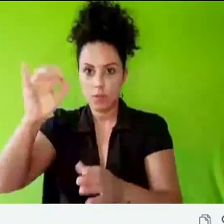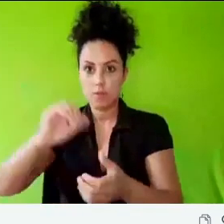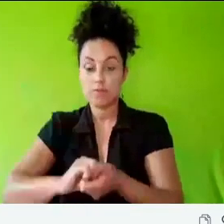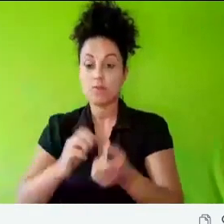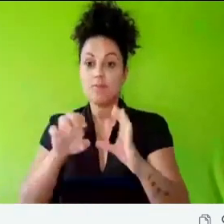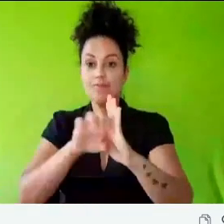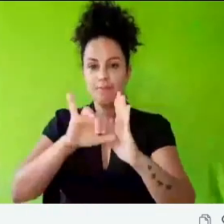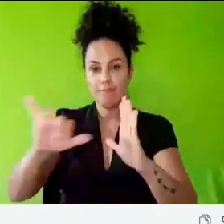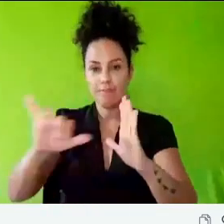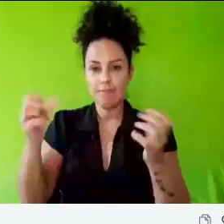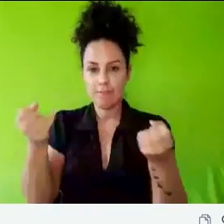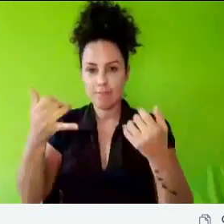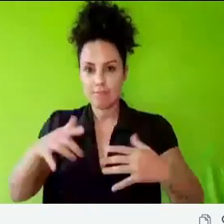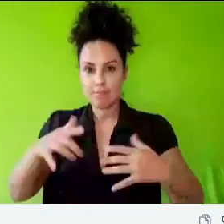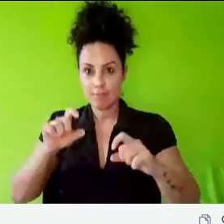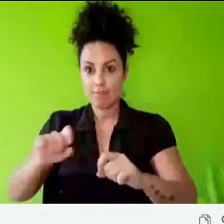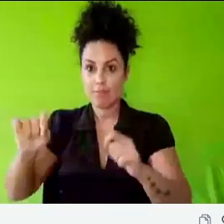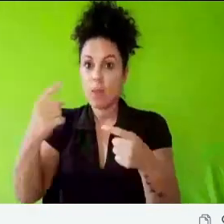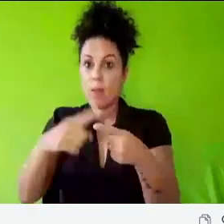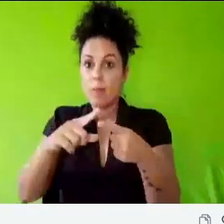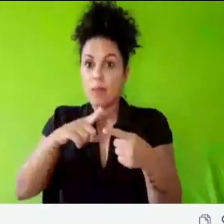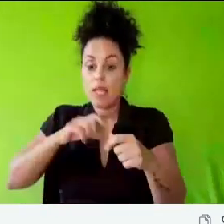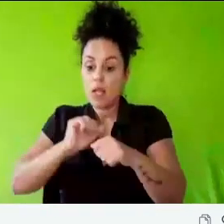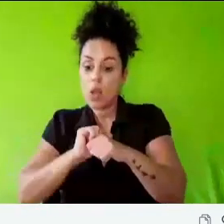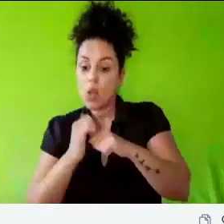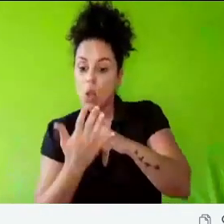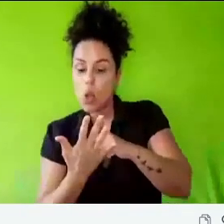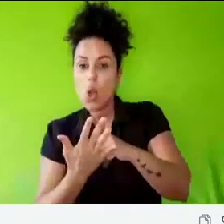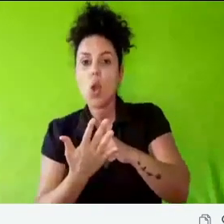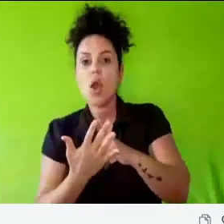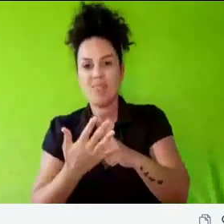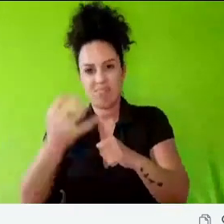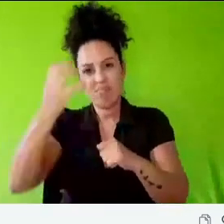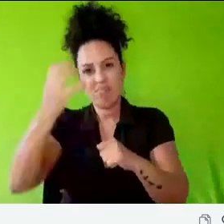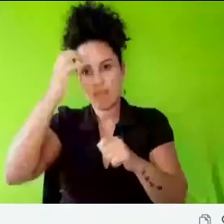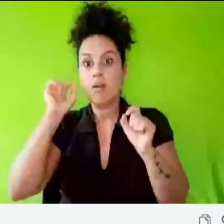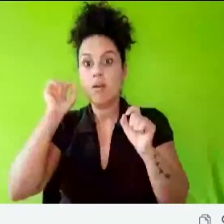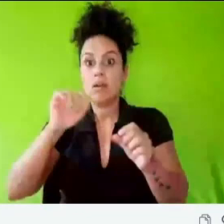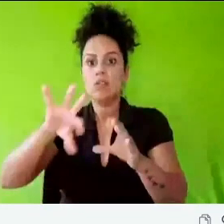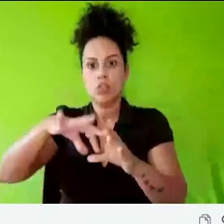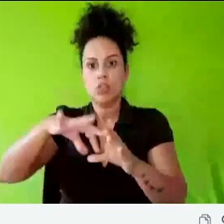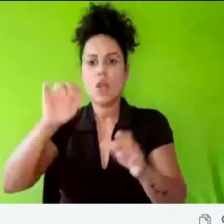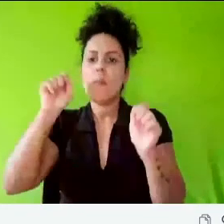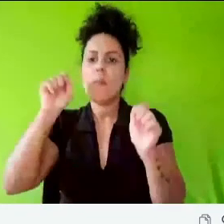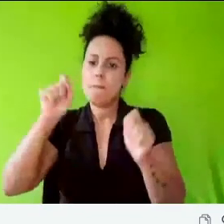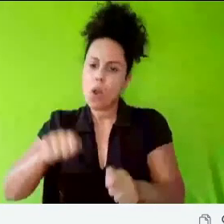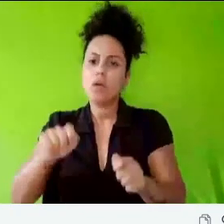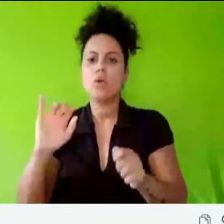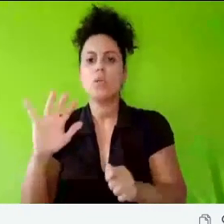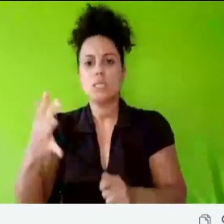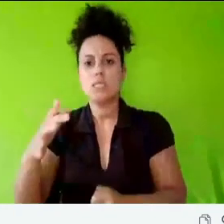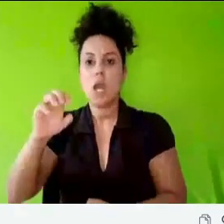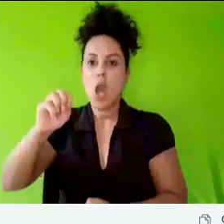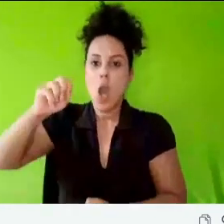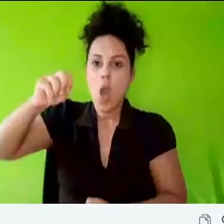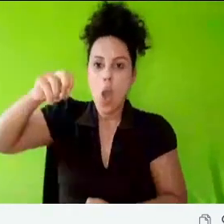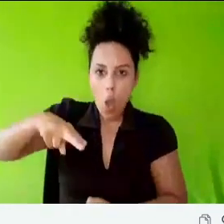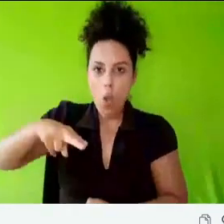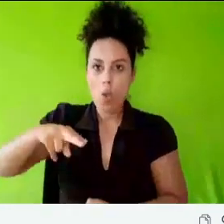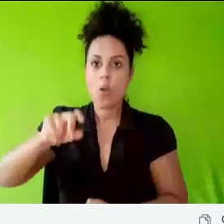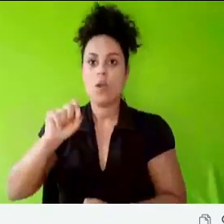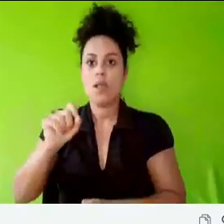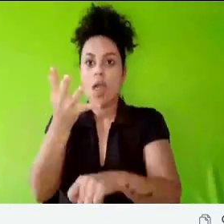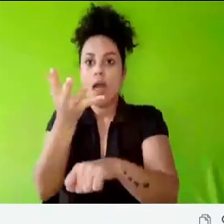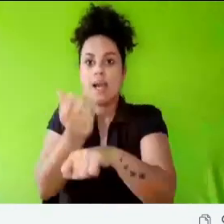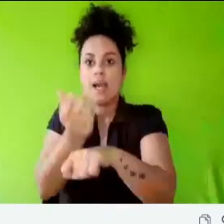causada pelo novo coronavírus, o sorteio poderá ser realizado de forma online, sendo gravado e disponibilizado